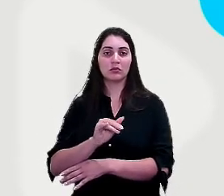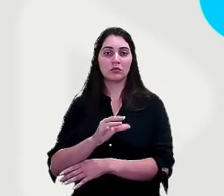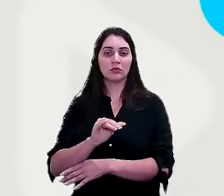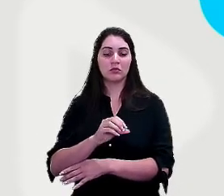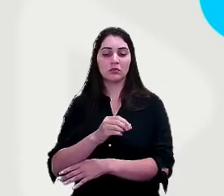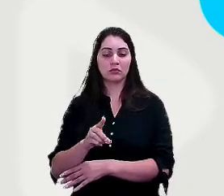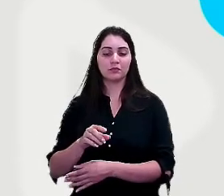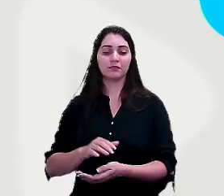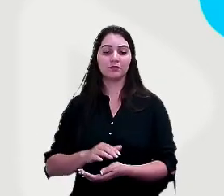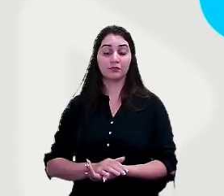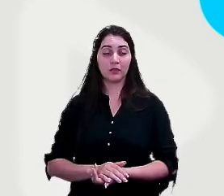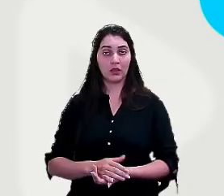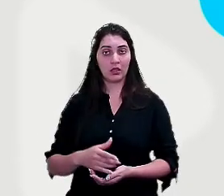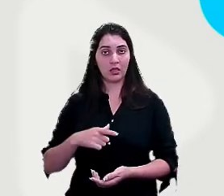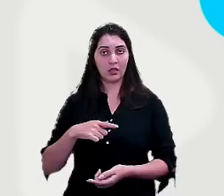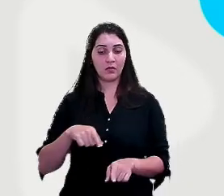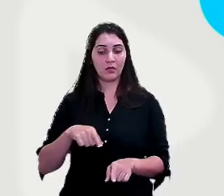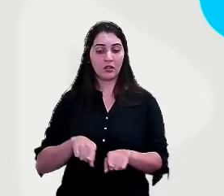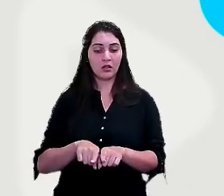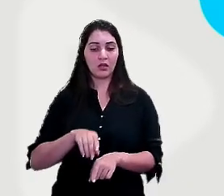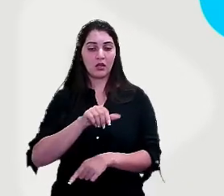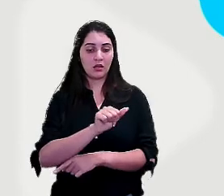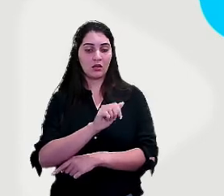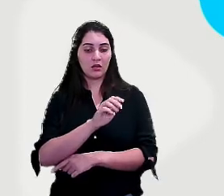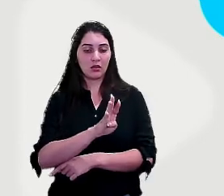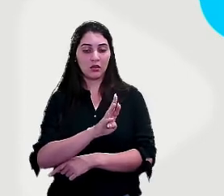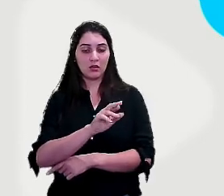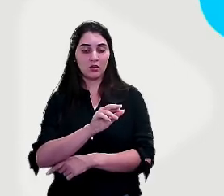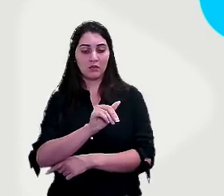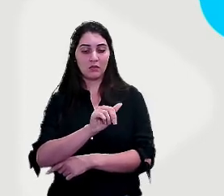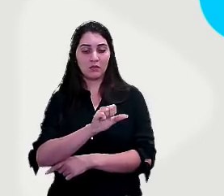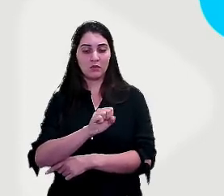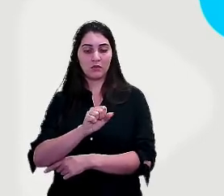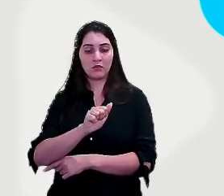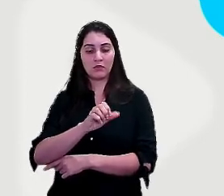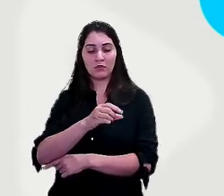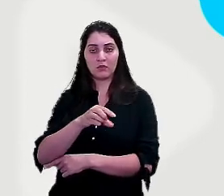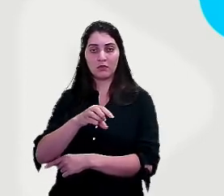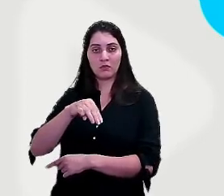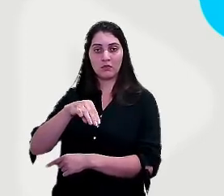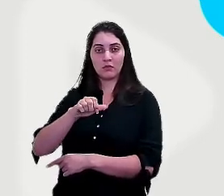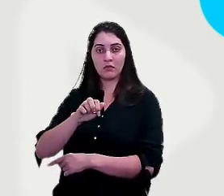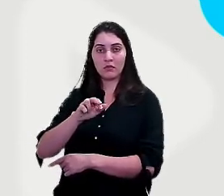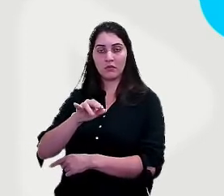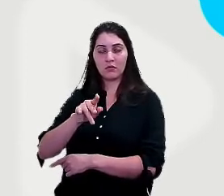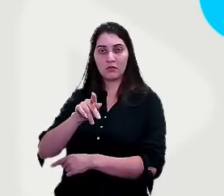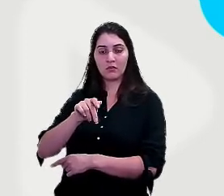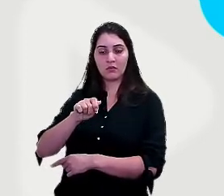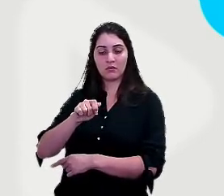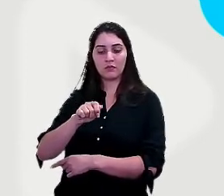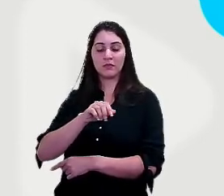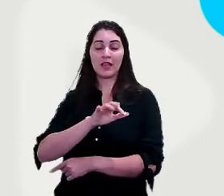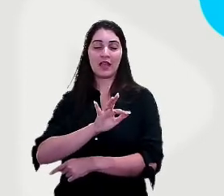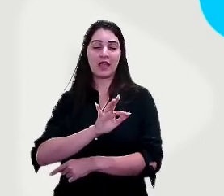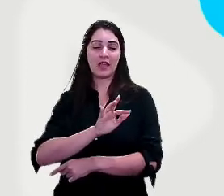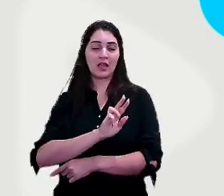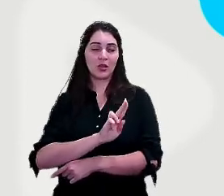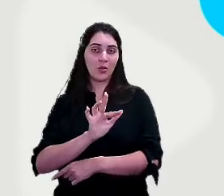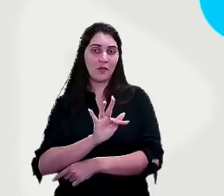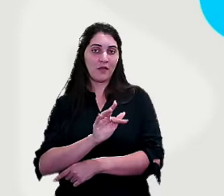E a abrasão marinha, né? Nós temos aqui a presença de uma falésia. A falésia é uma forma de relevo muito bonita.